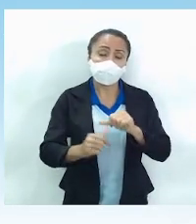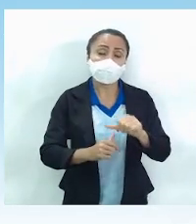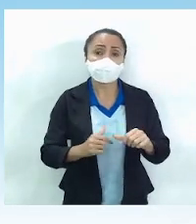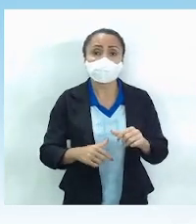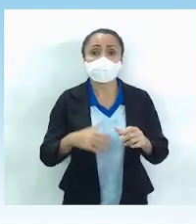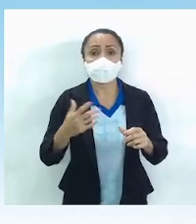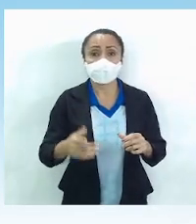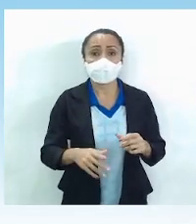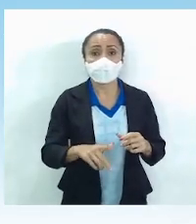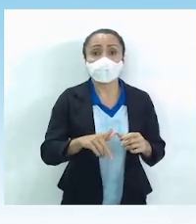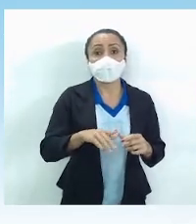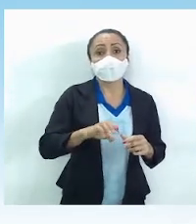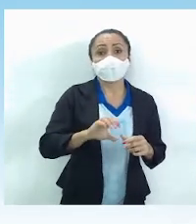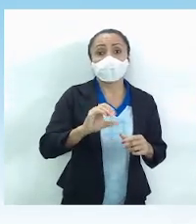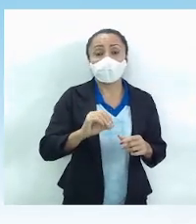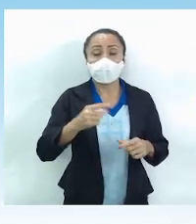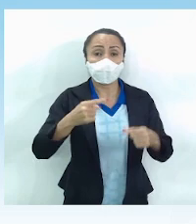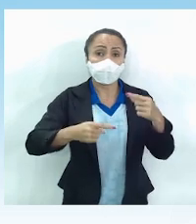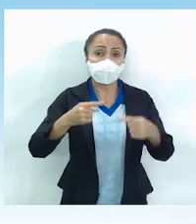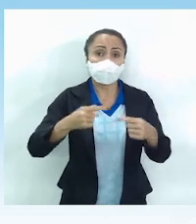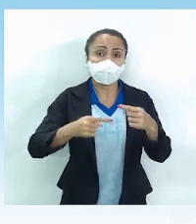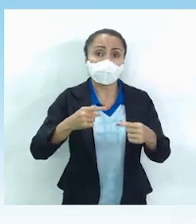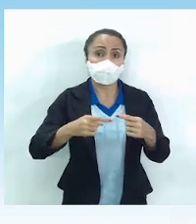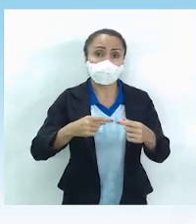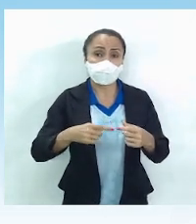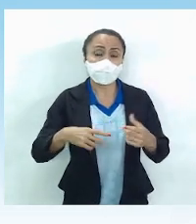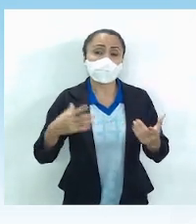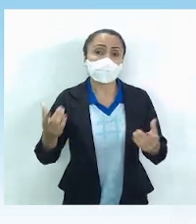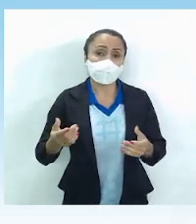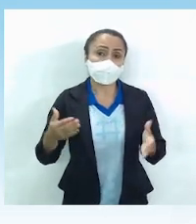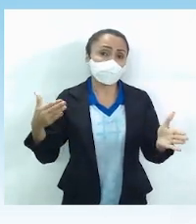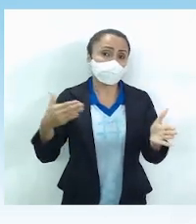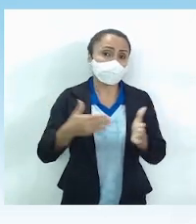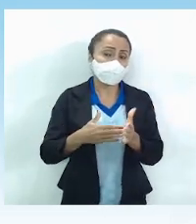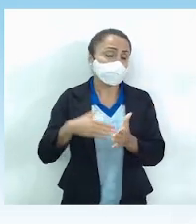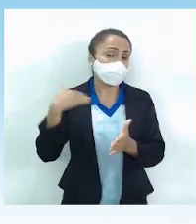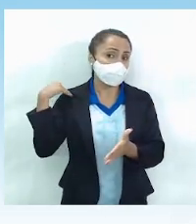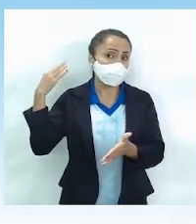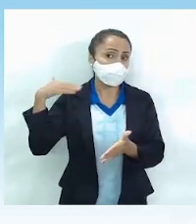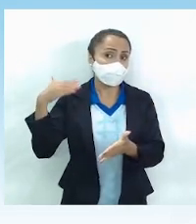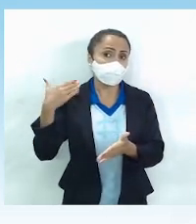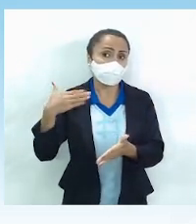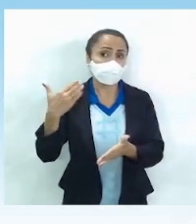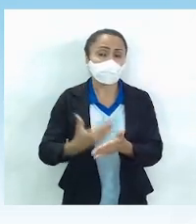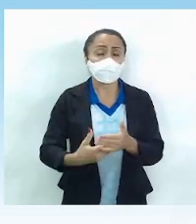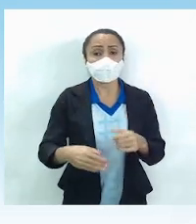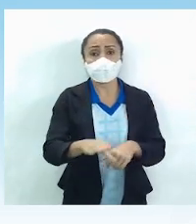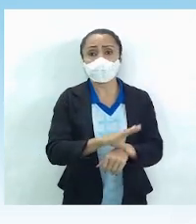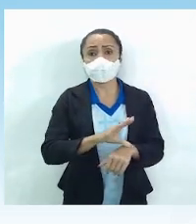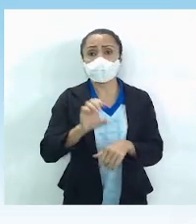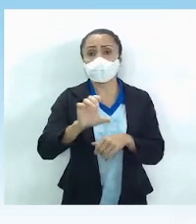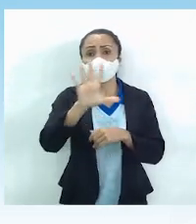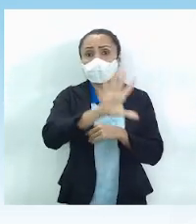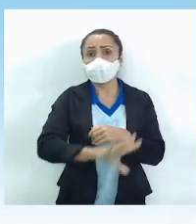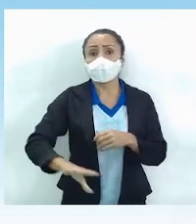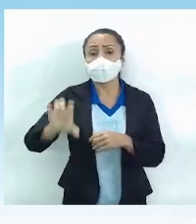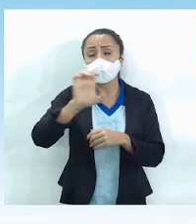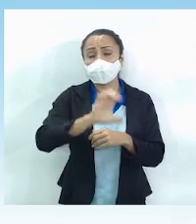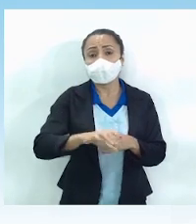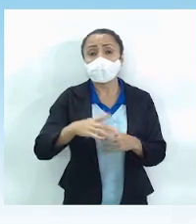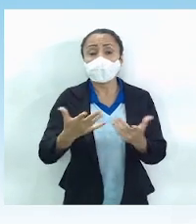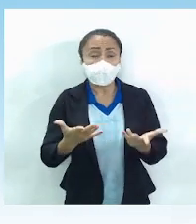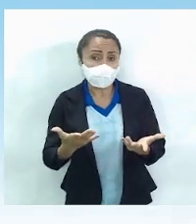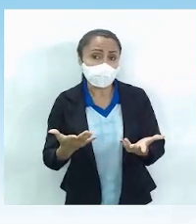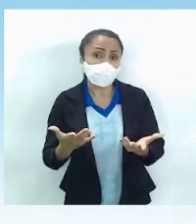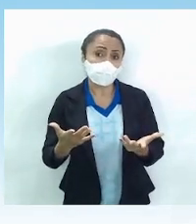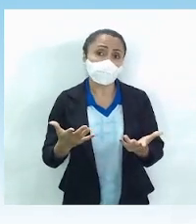geopolíticas ocorridas nas últimas décadas no continente europeu. Então, a gente tem que, pelo menos em alguns